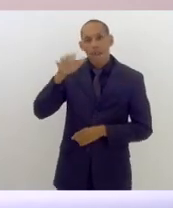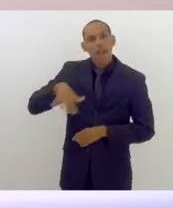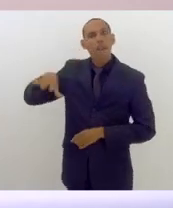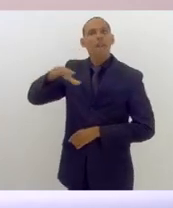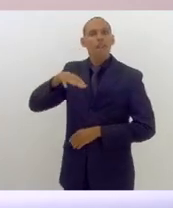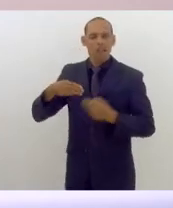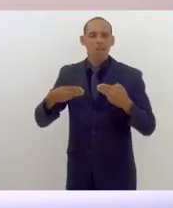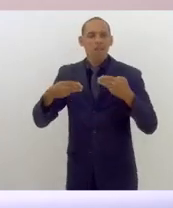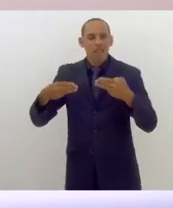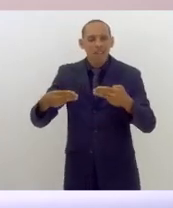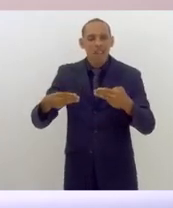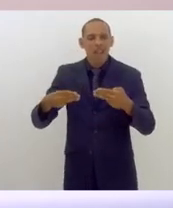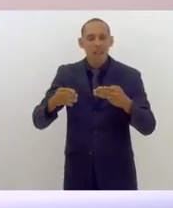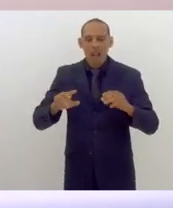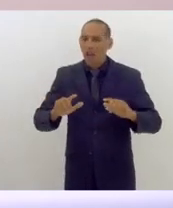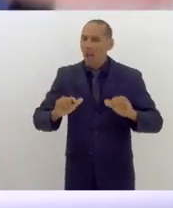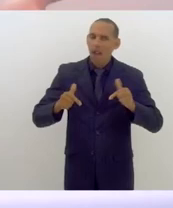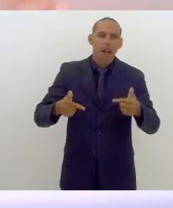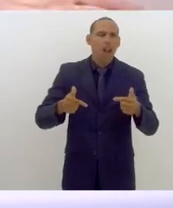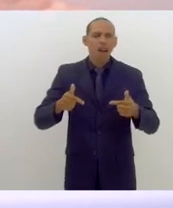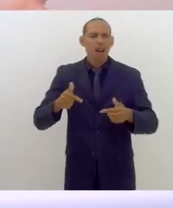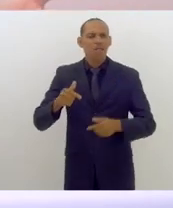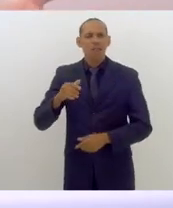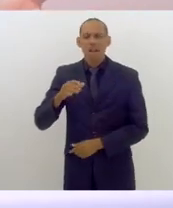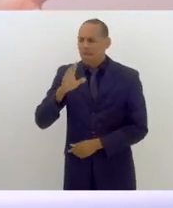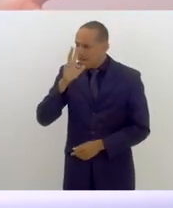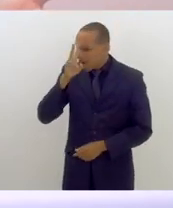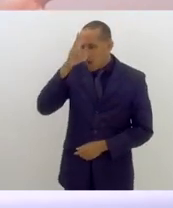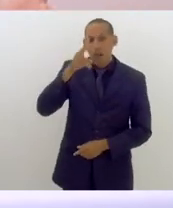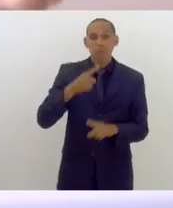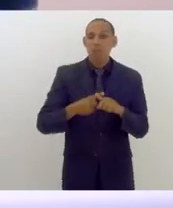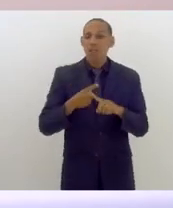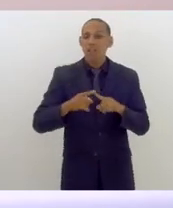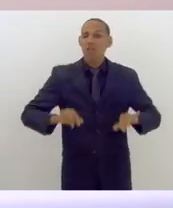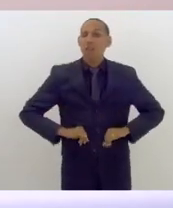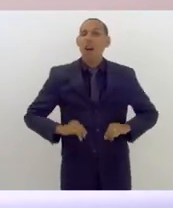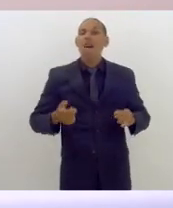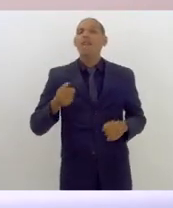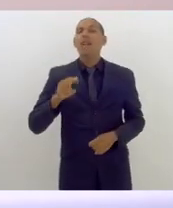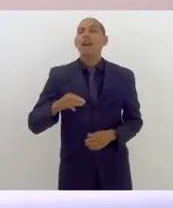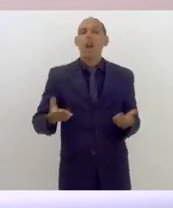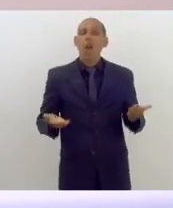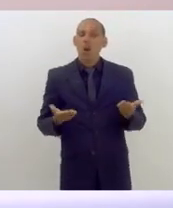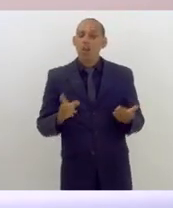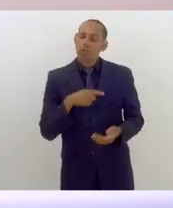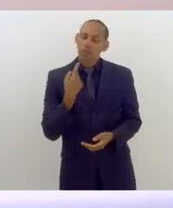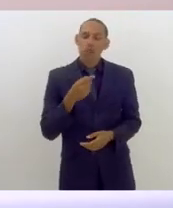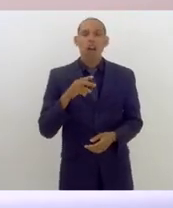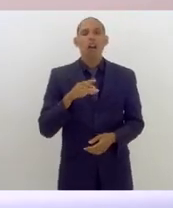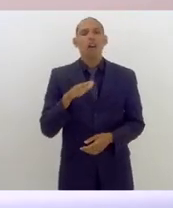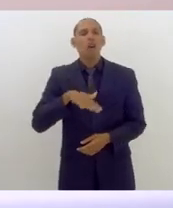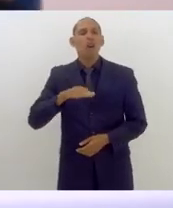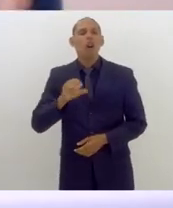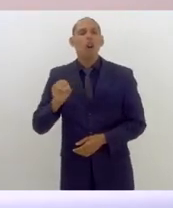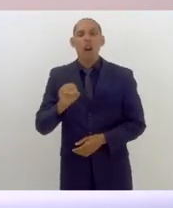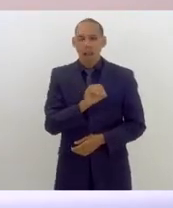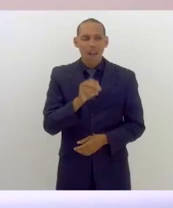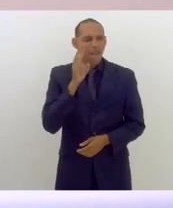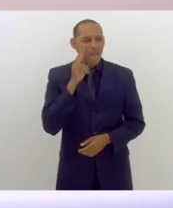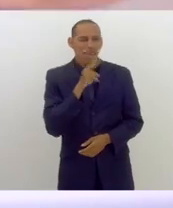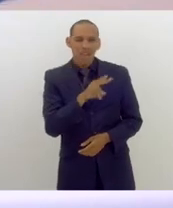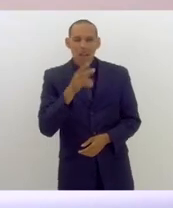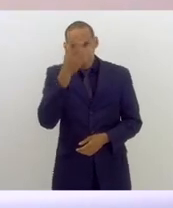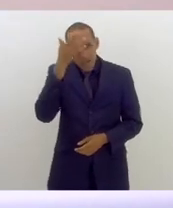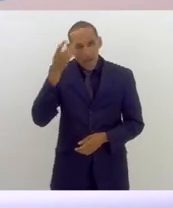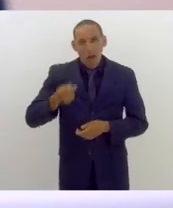tá certo mas drástica porque quem tá sofrendo hoje Luís somos nós que moramos na zona oeste e estamos vendo a vida